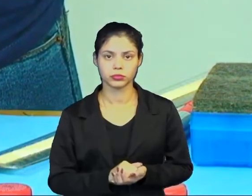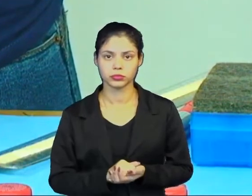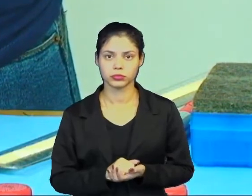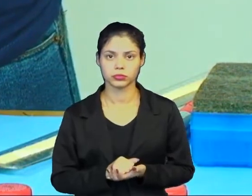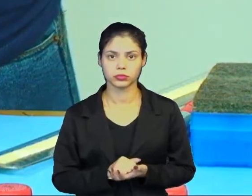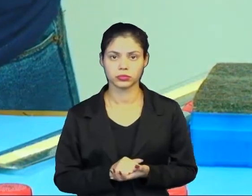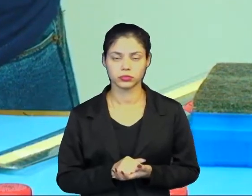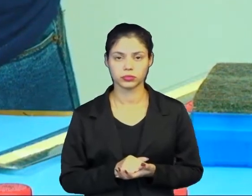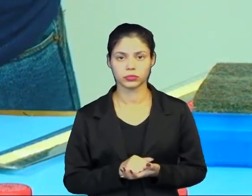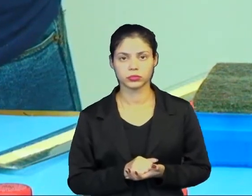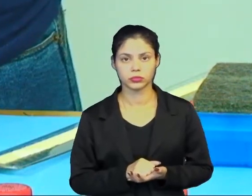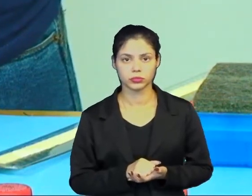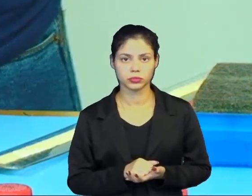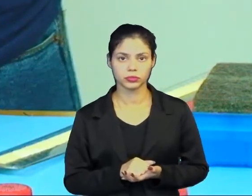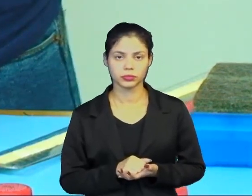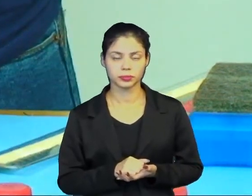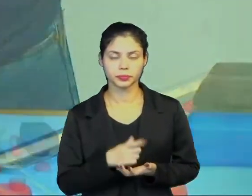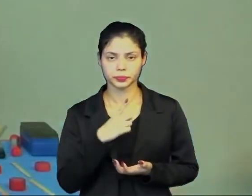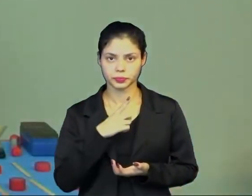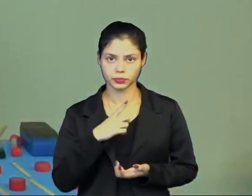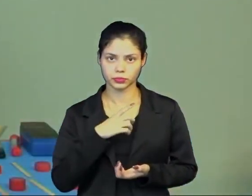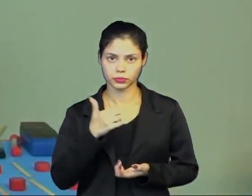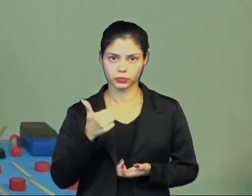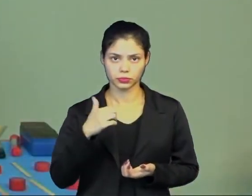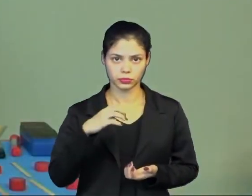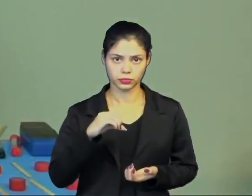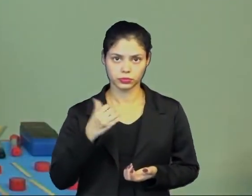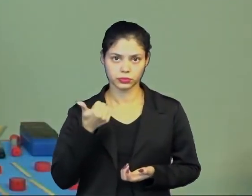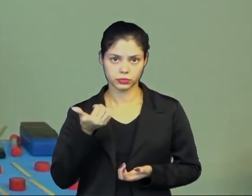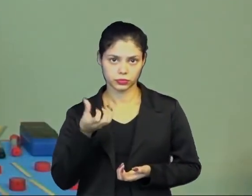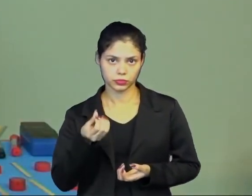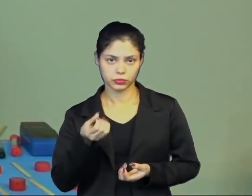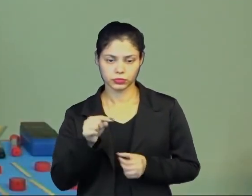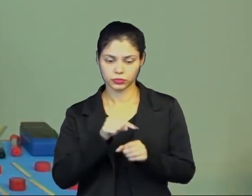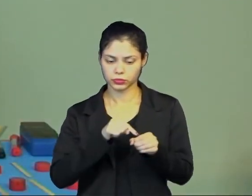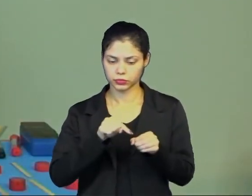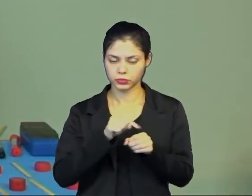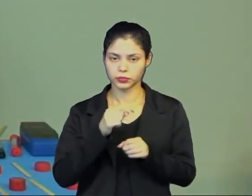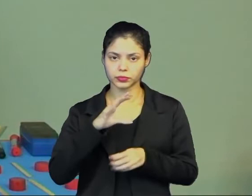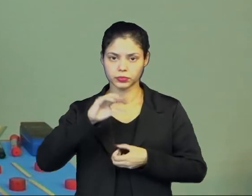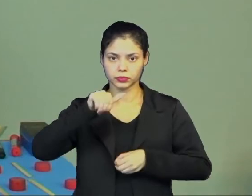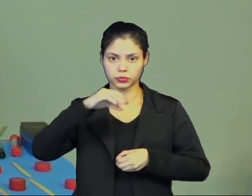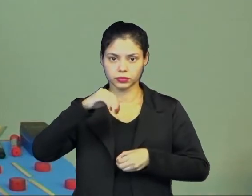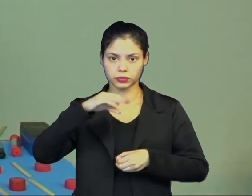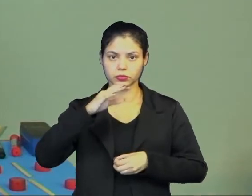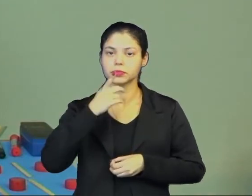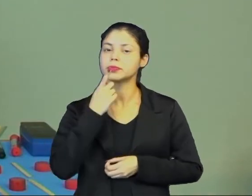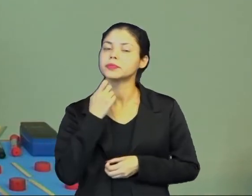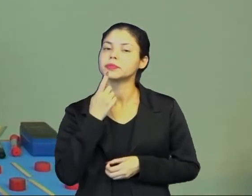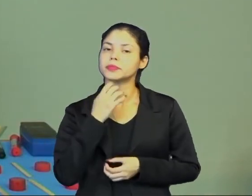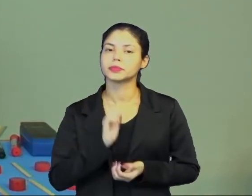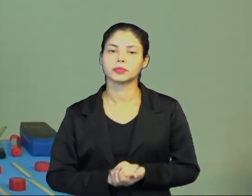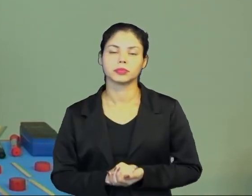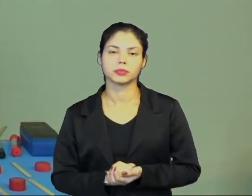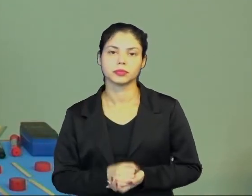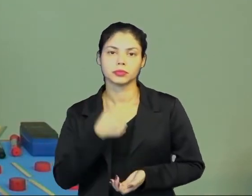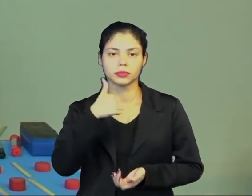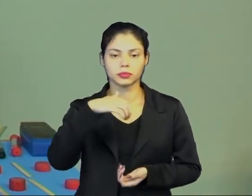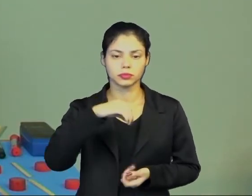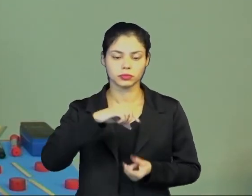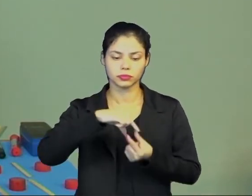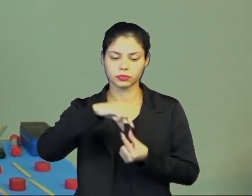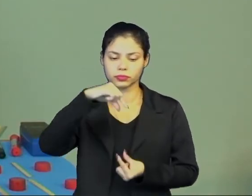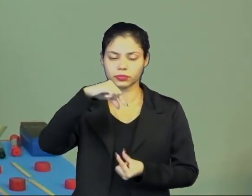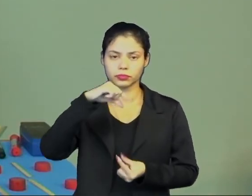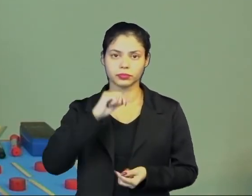19 palitos. Eu tenho 16 tampinhas vermelhas e 19